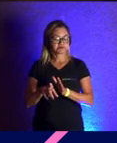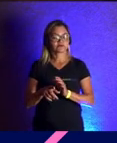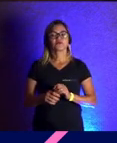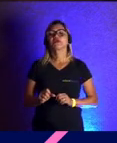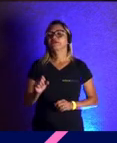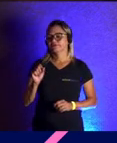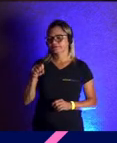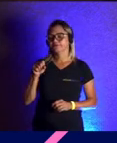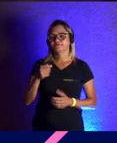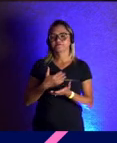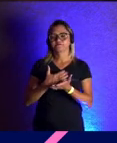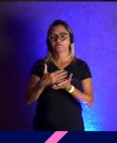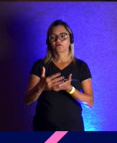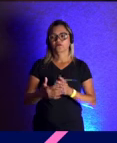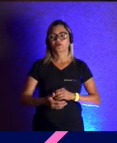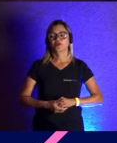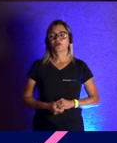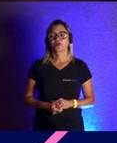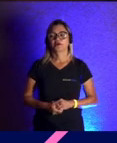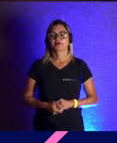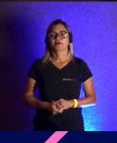Foi. Começar então pelo.